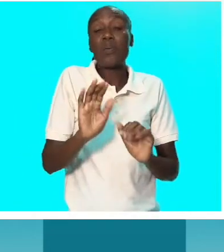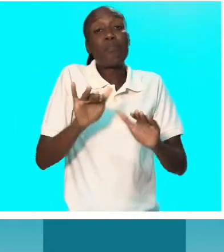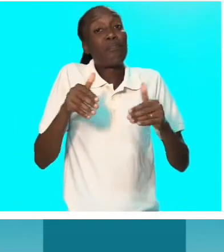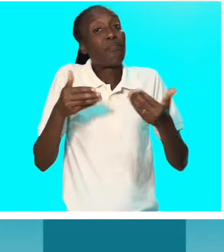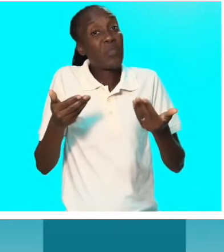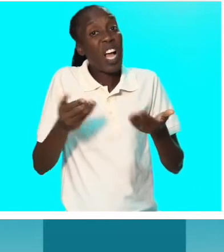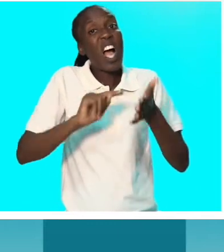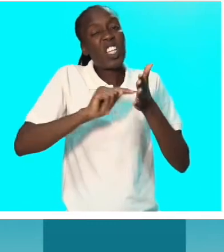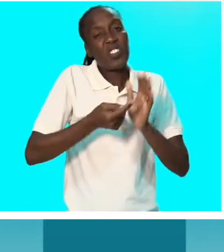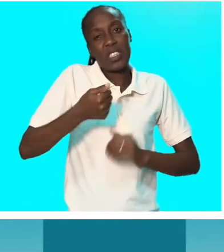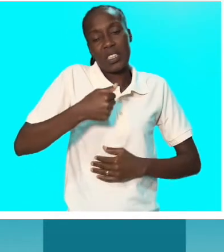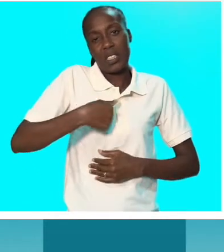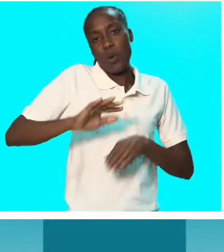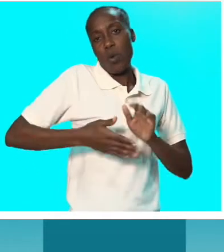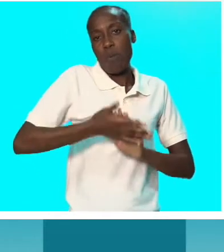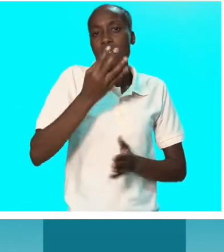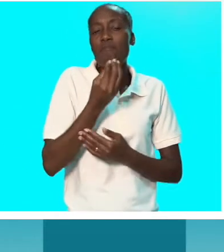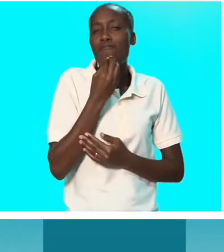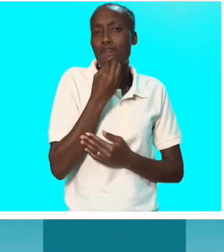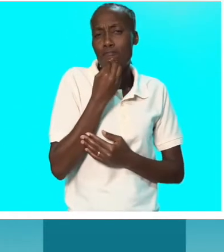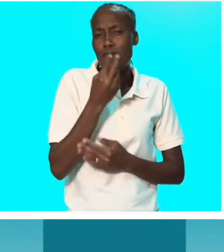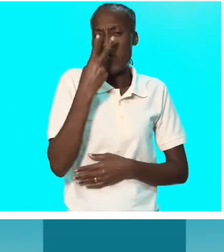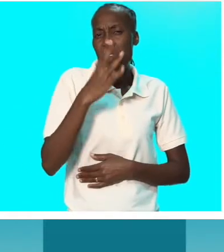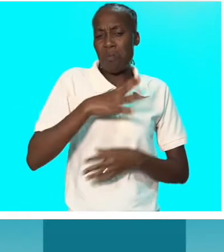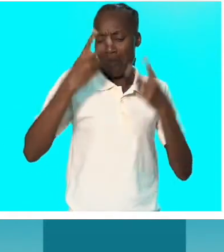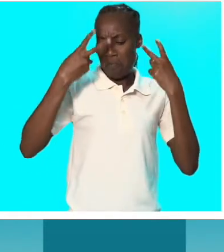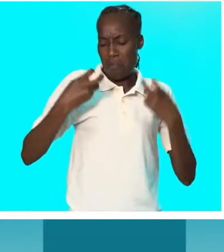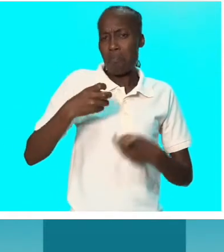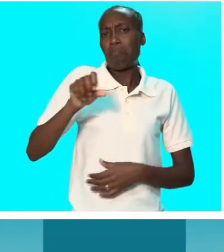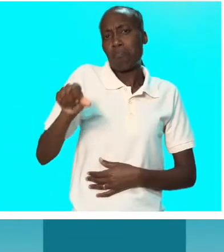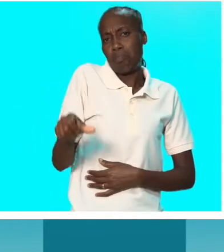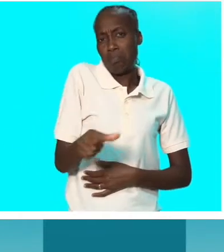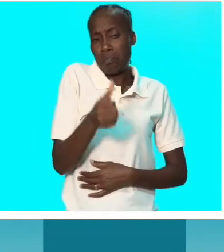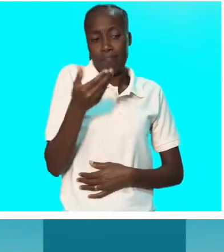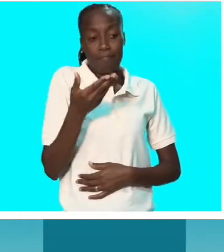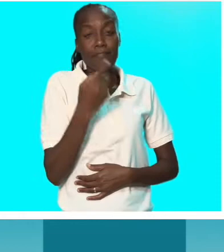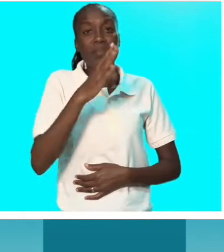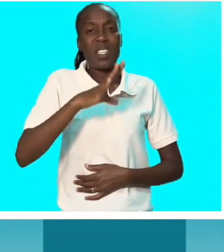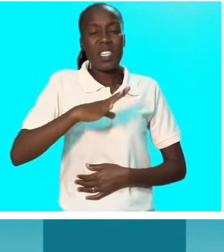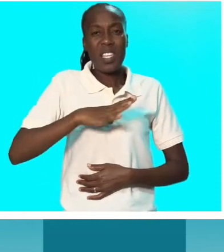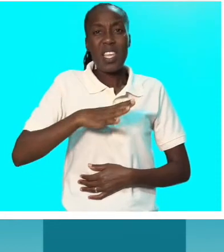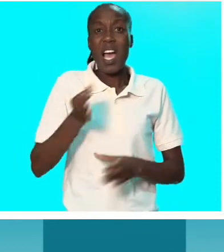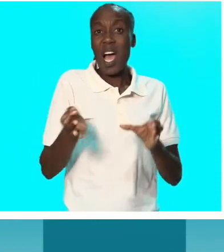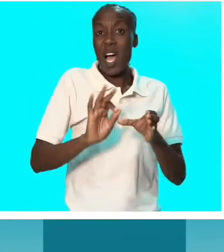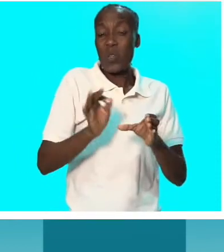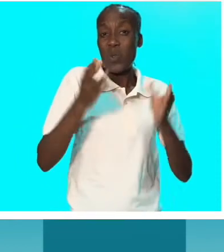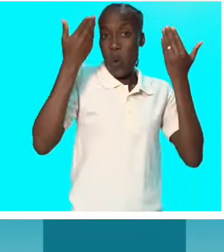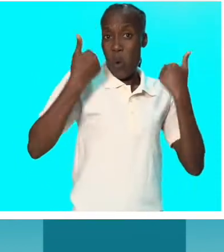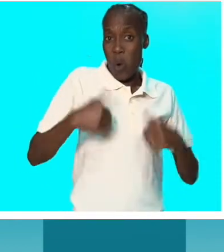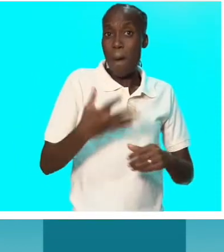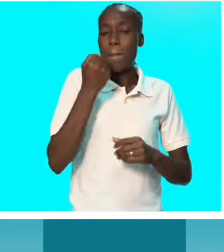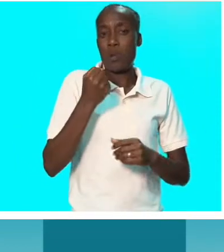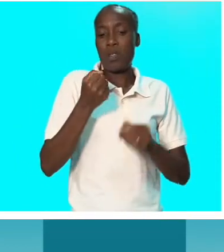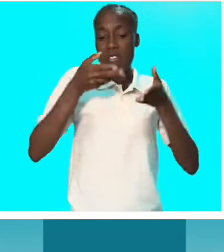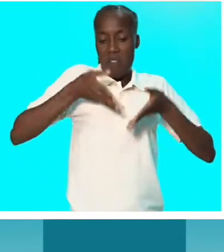esforço e vejo melhoria. A diabetes, além de crônica, pode ser